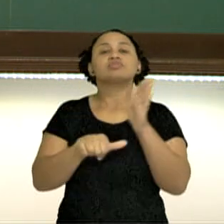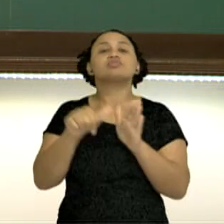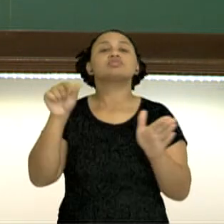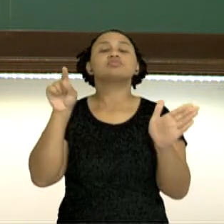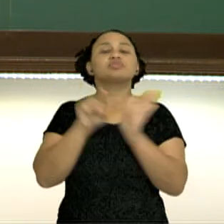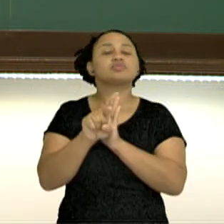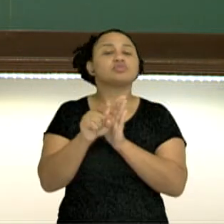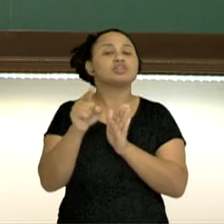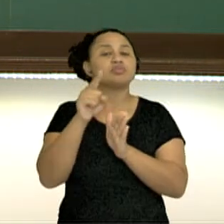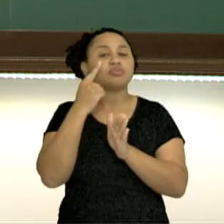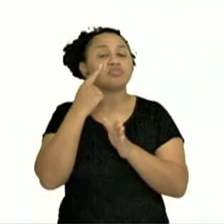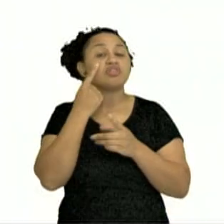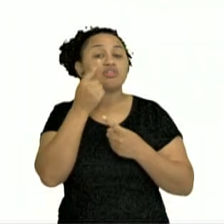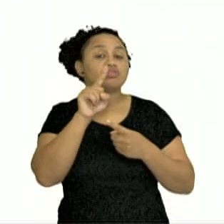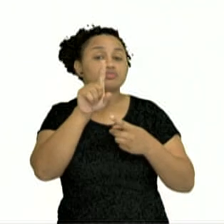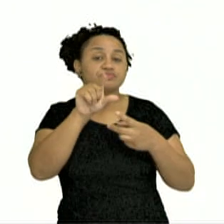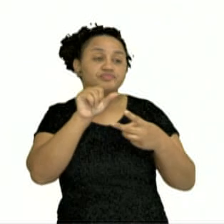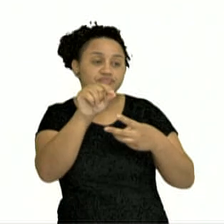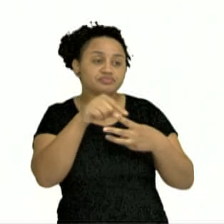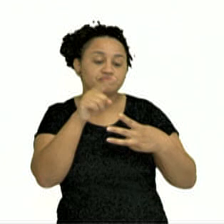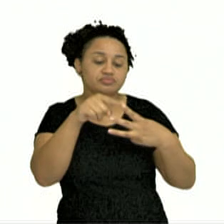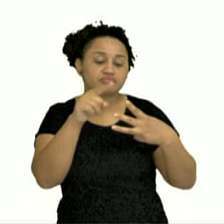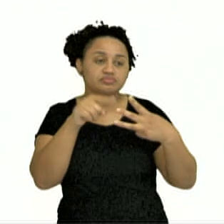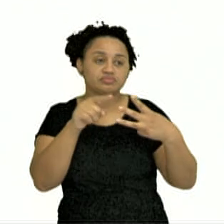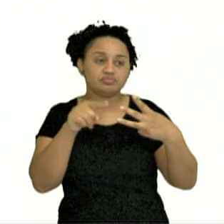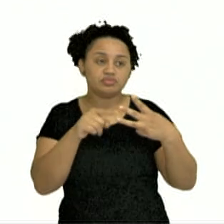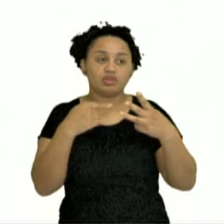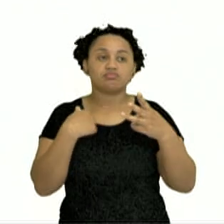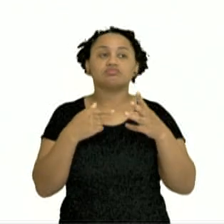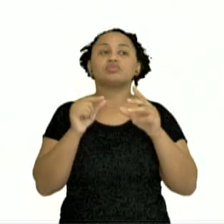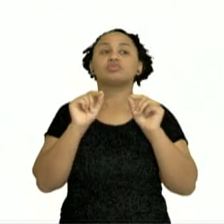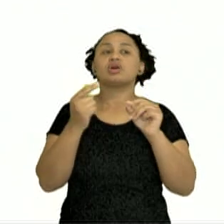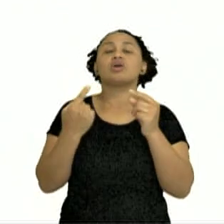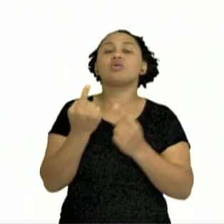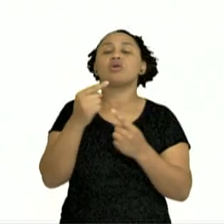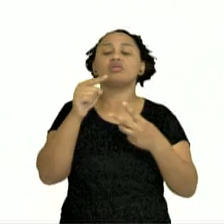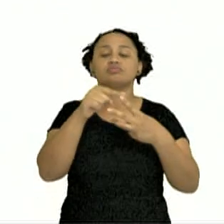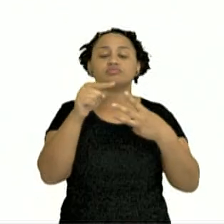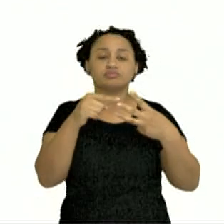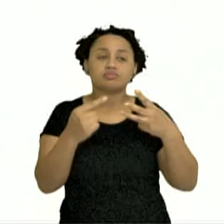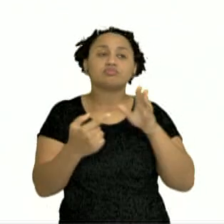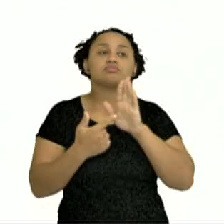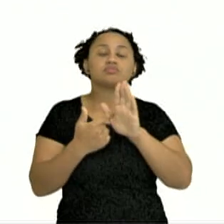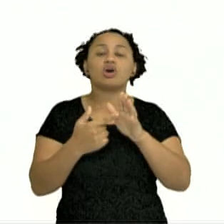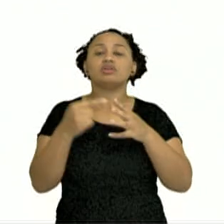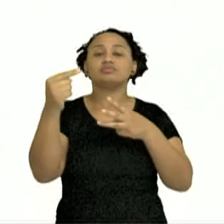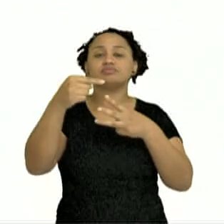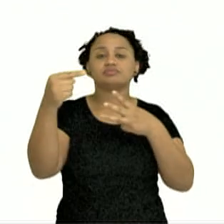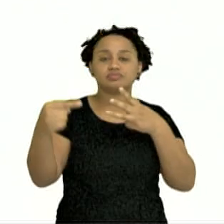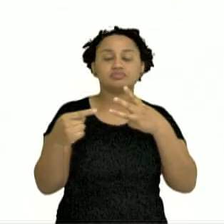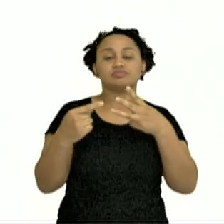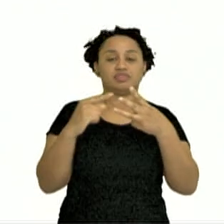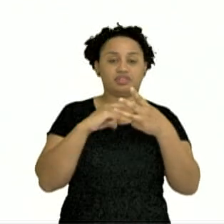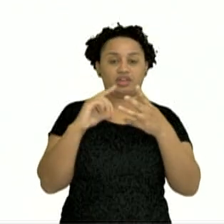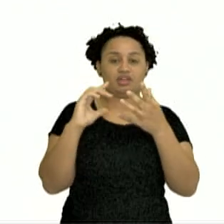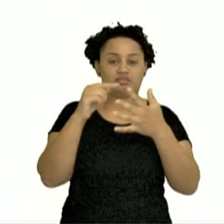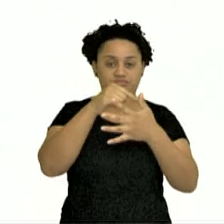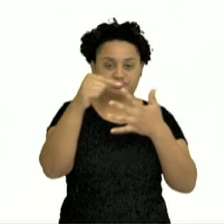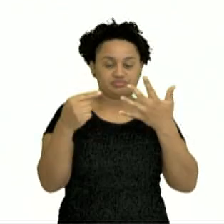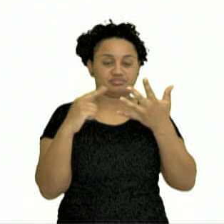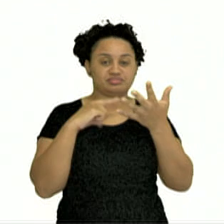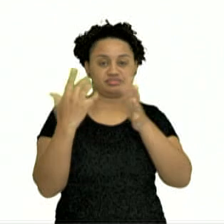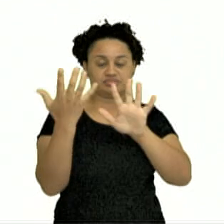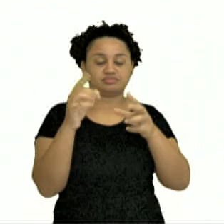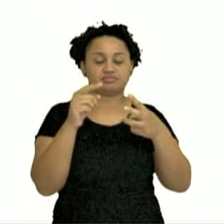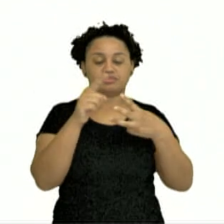resposta para o nosso quiz. Indique a alternativa que apresenta os elementos climáticos. Letra A,